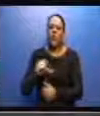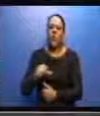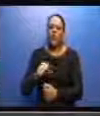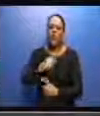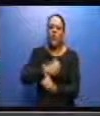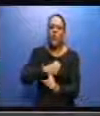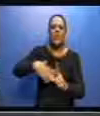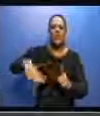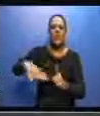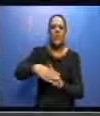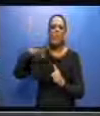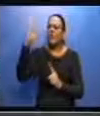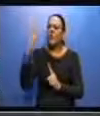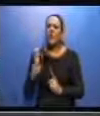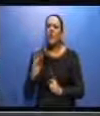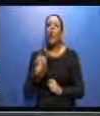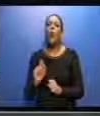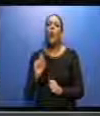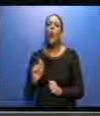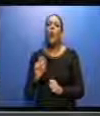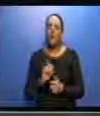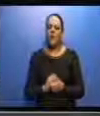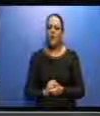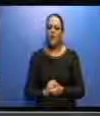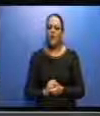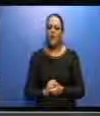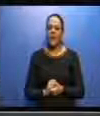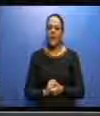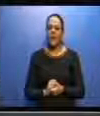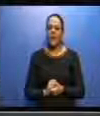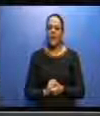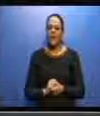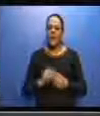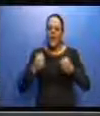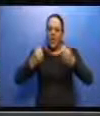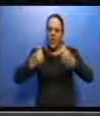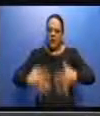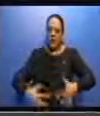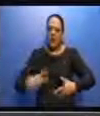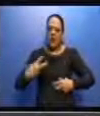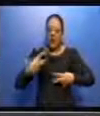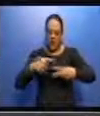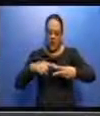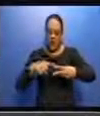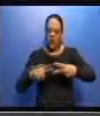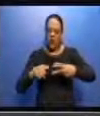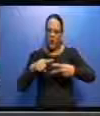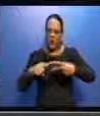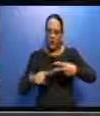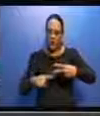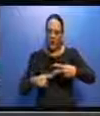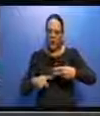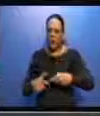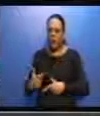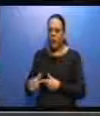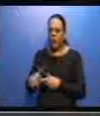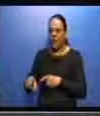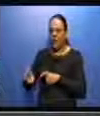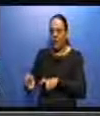da nossa sociedade para levar esse fenômeno aponte pelo menos aí duas causas referente ao meio rural que